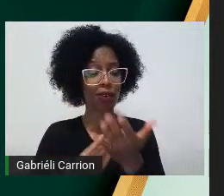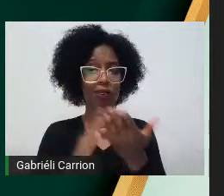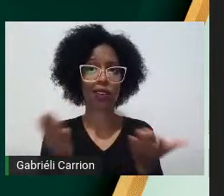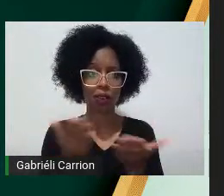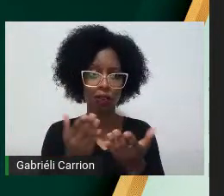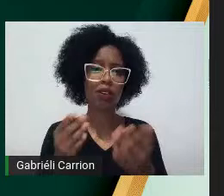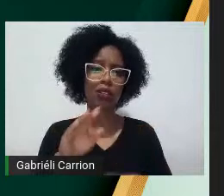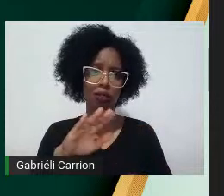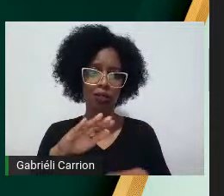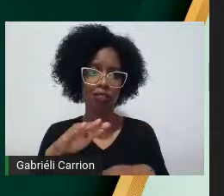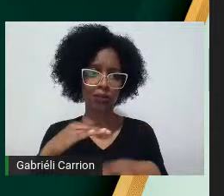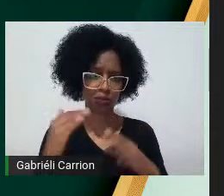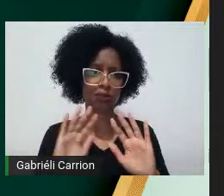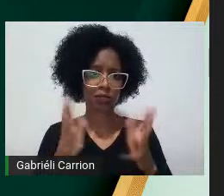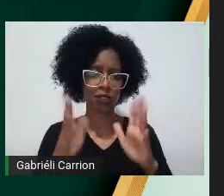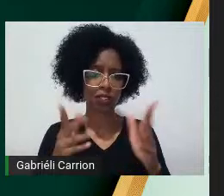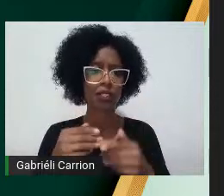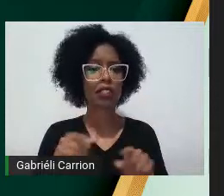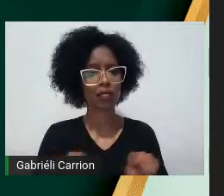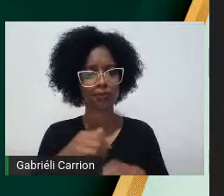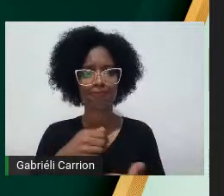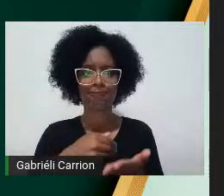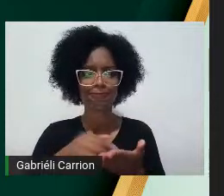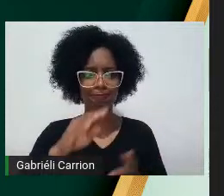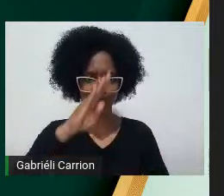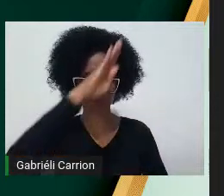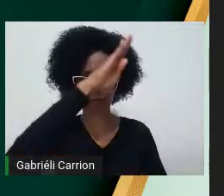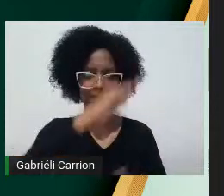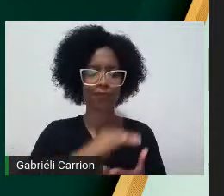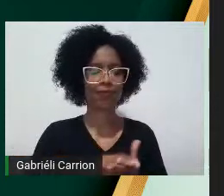Lucas. E fora Bolsonaro.